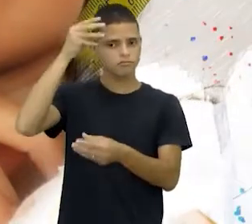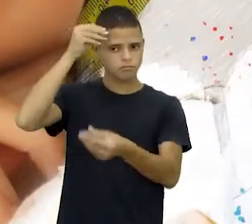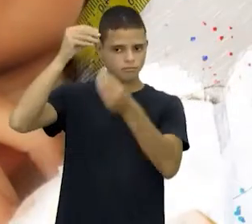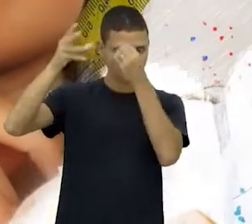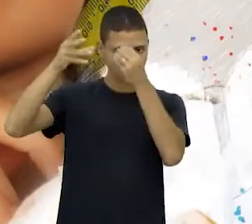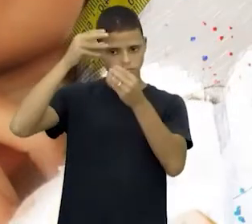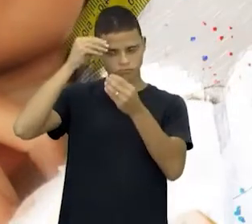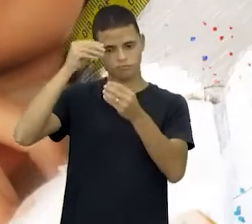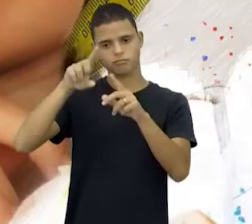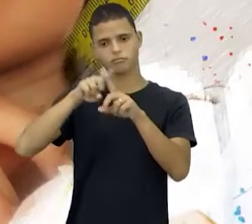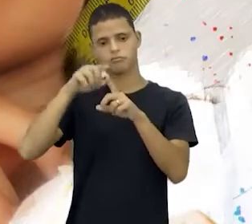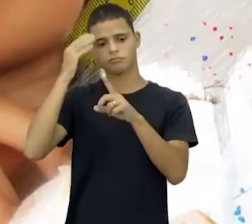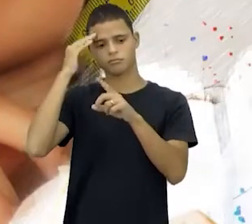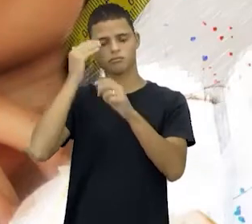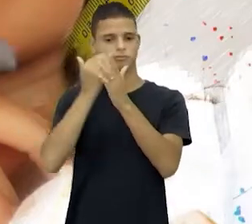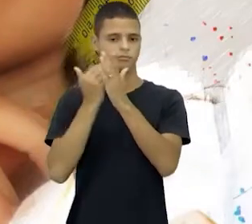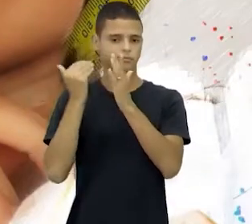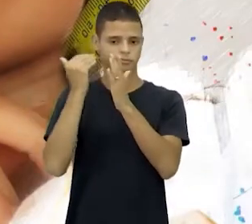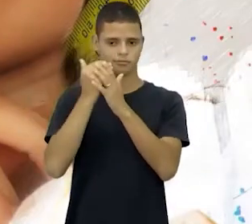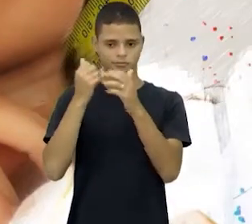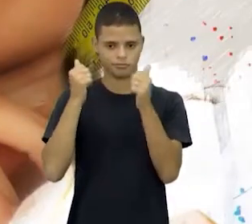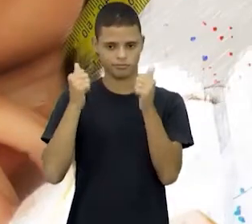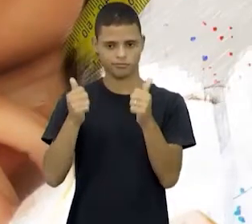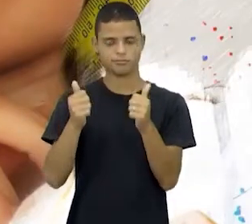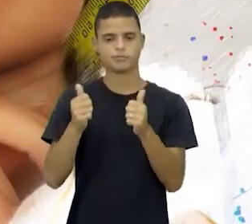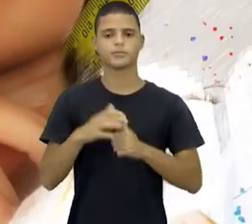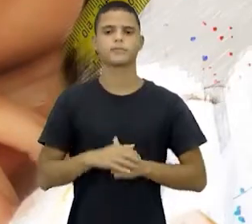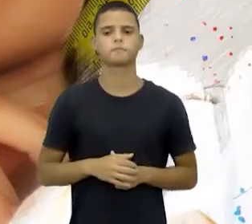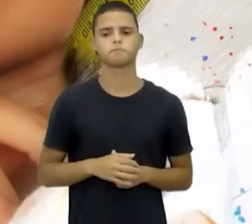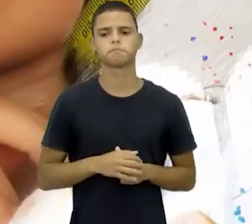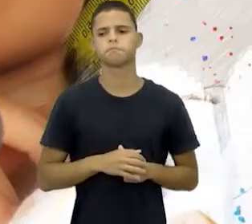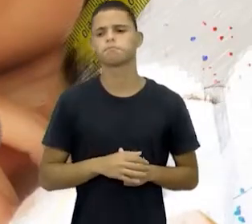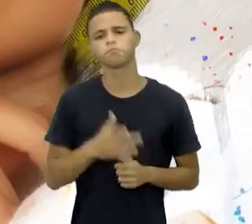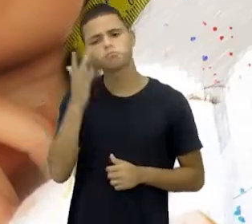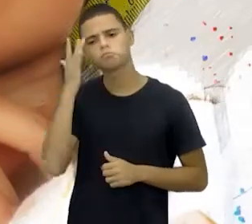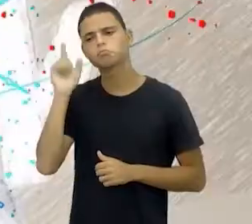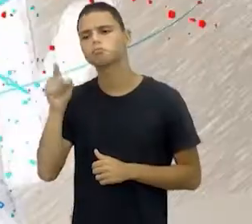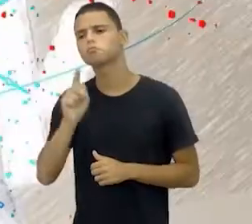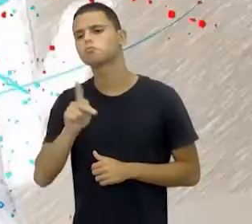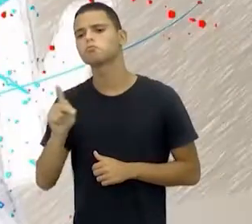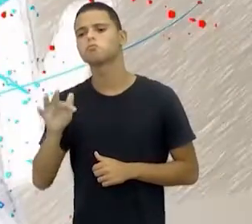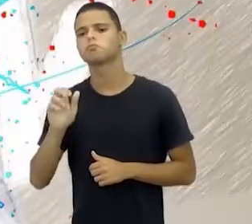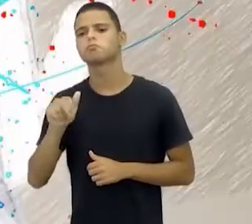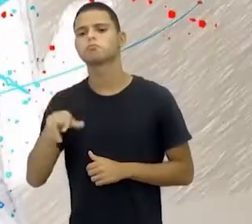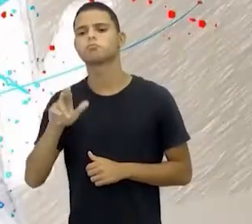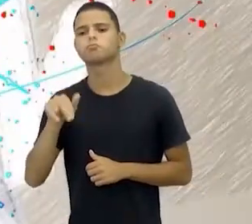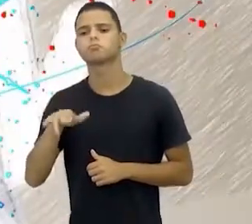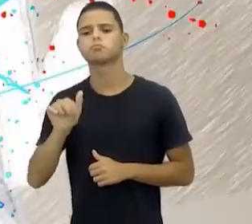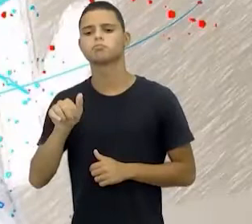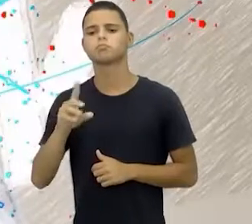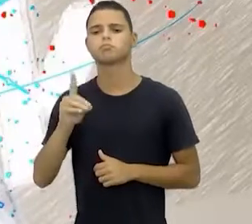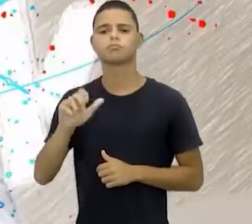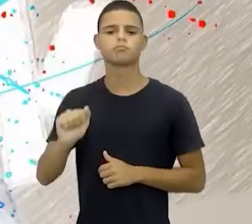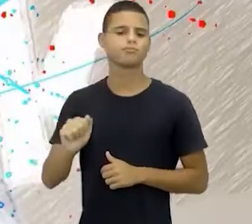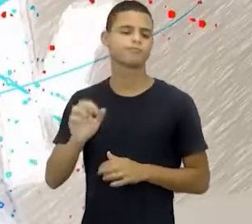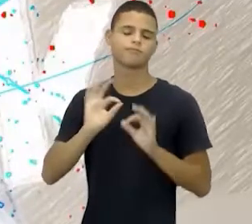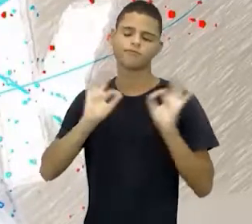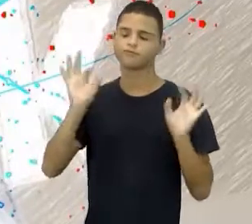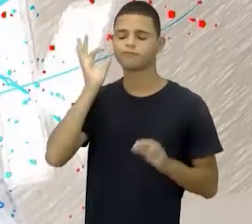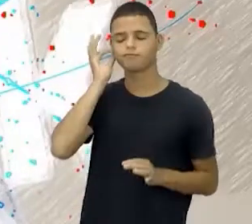assíncrona e entenda um pouco mais dos processos. Prof. Fernanda, o que você achou dessas dicas aí de pesquisa? Eu acho ótimo e eu tenho certeza que os estudantes vão